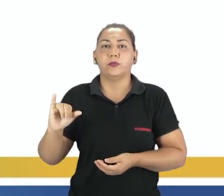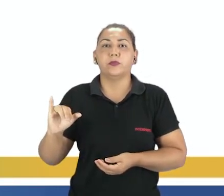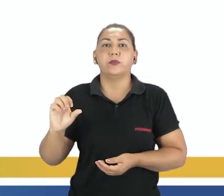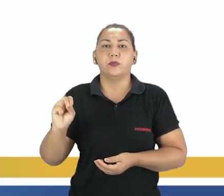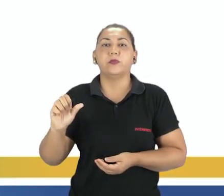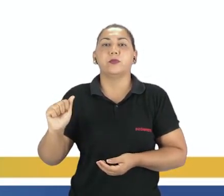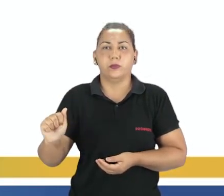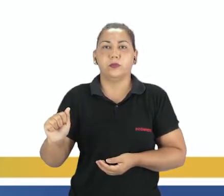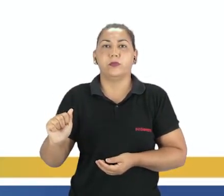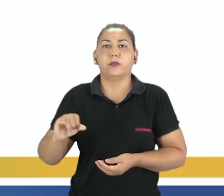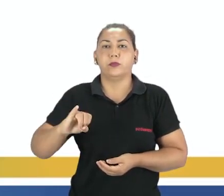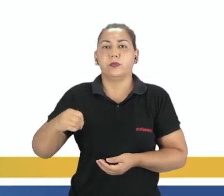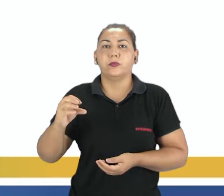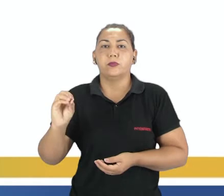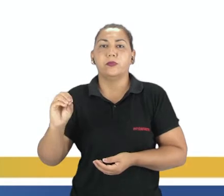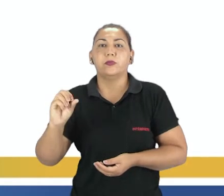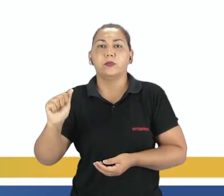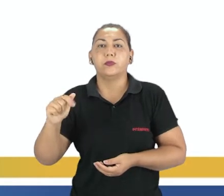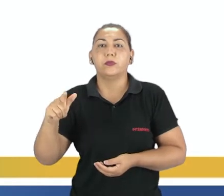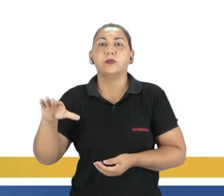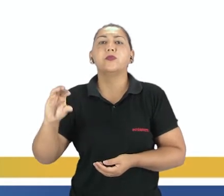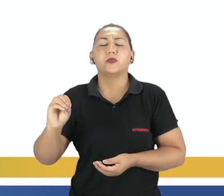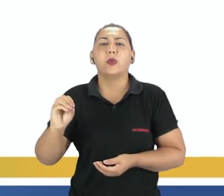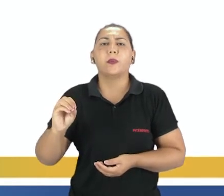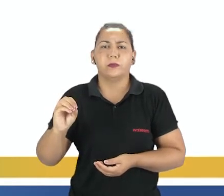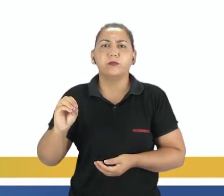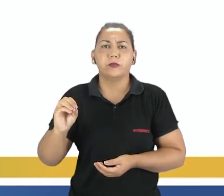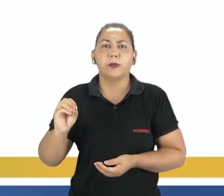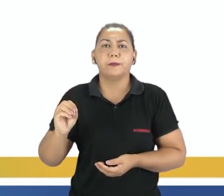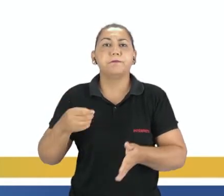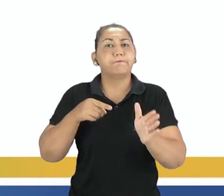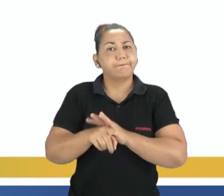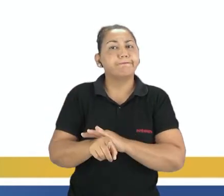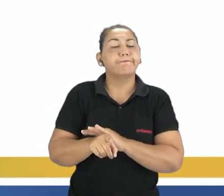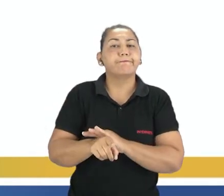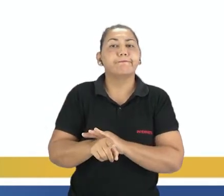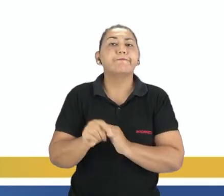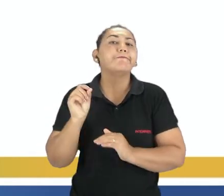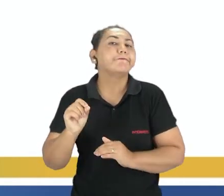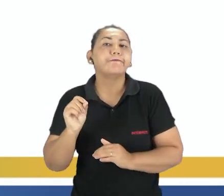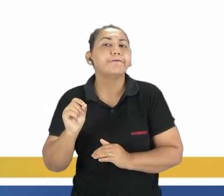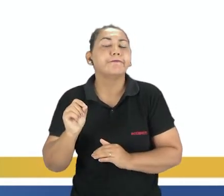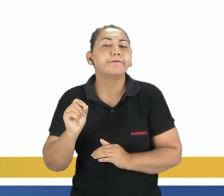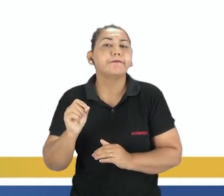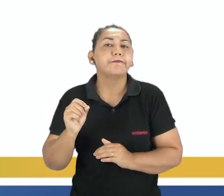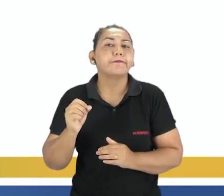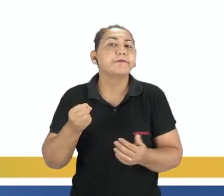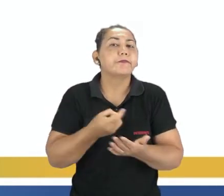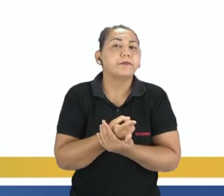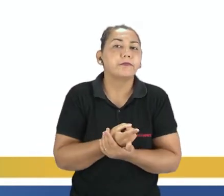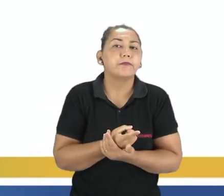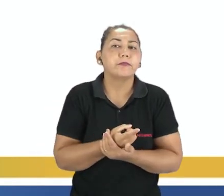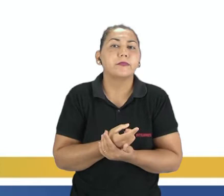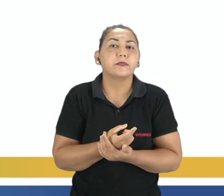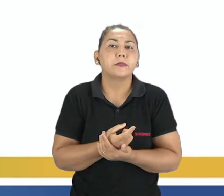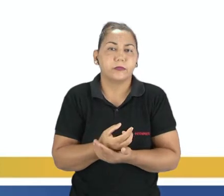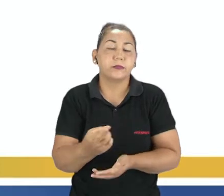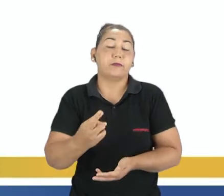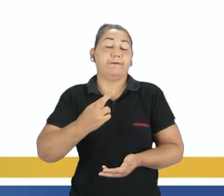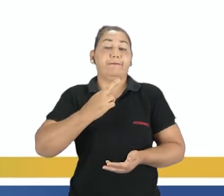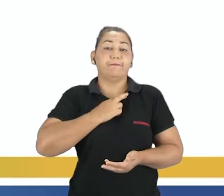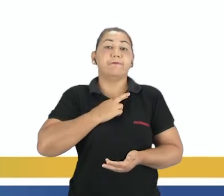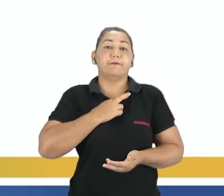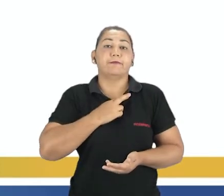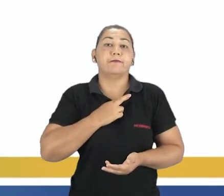quem comprou 2 e levou para casa? Temos a resposta: Antônio, Luísa e João. Como nós temos